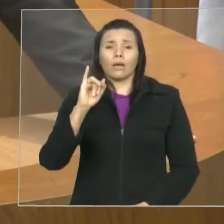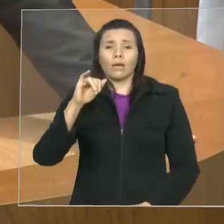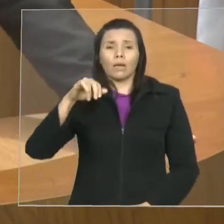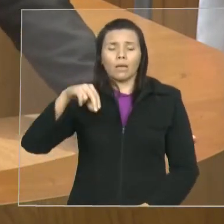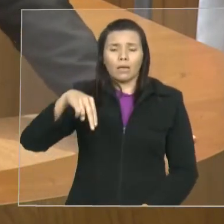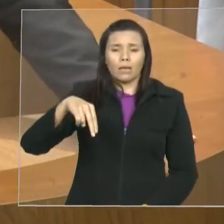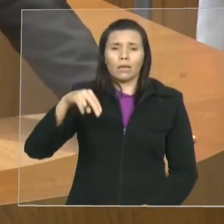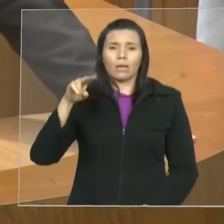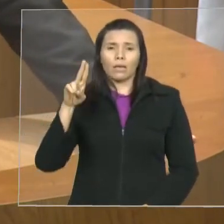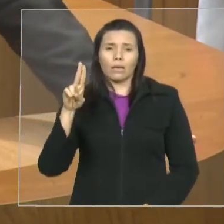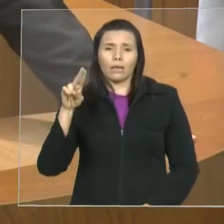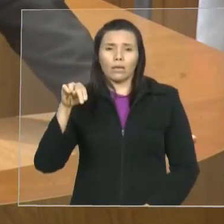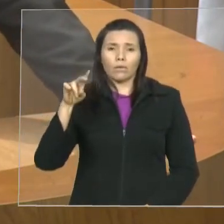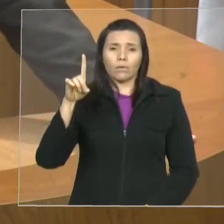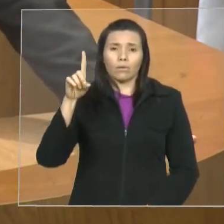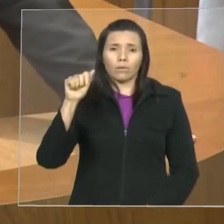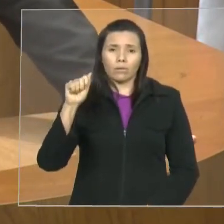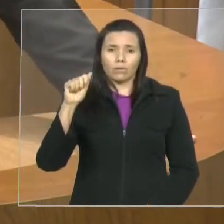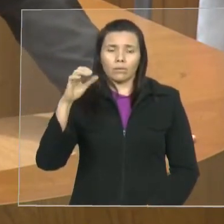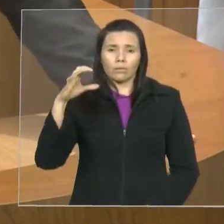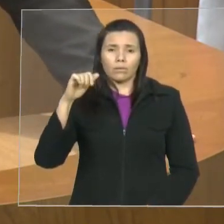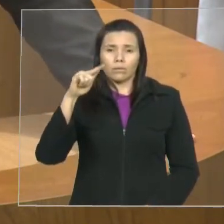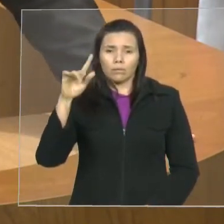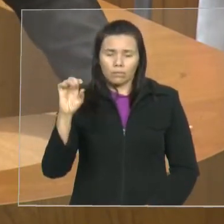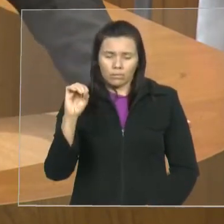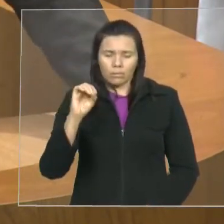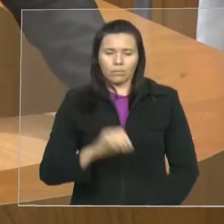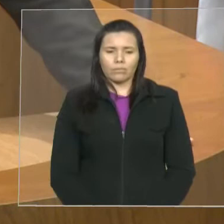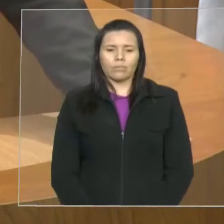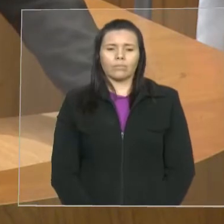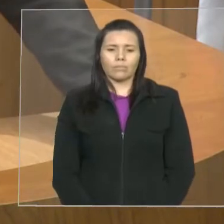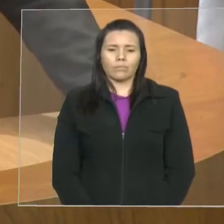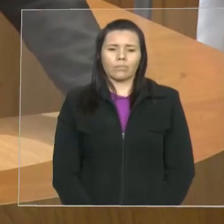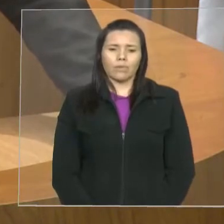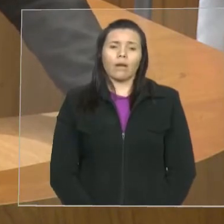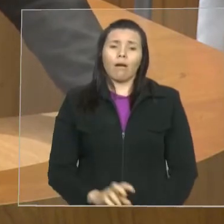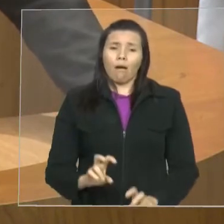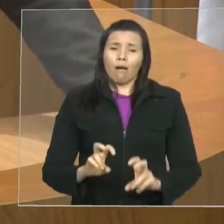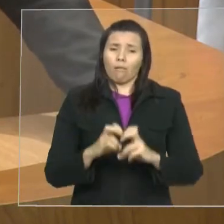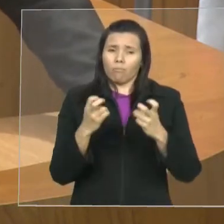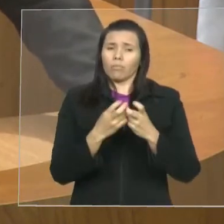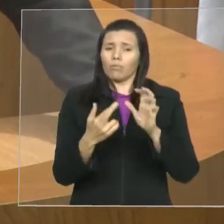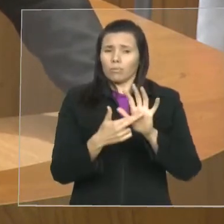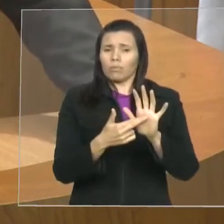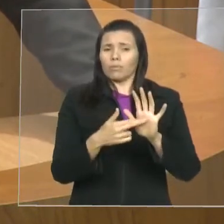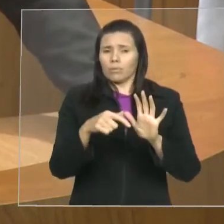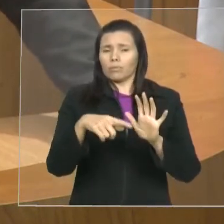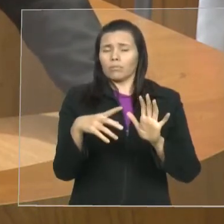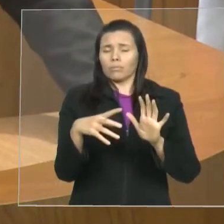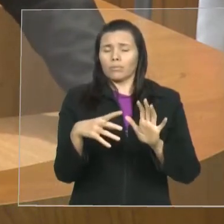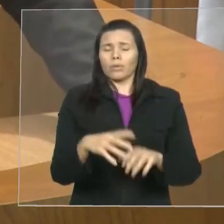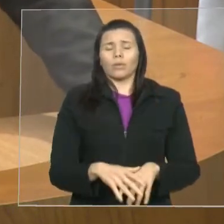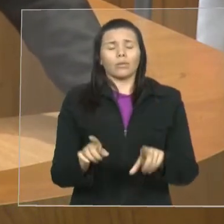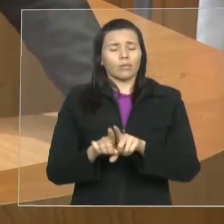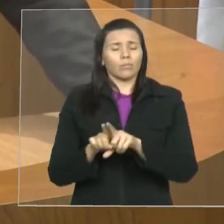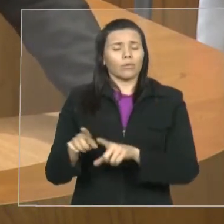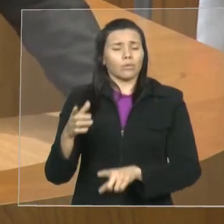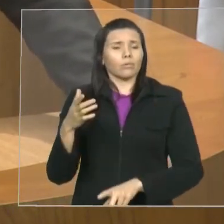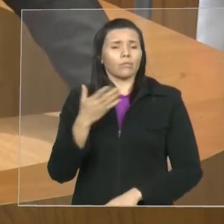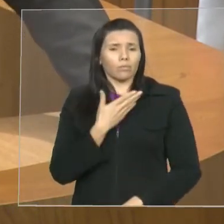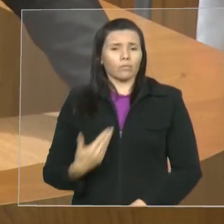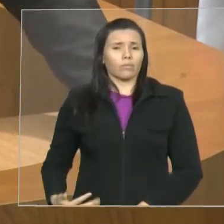ao excelentíssimo show governador do estado que de uma forma correta